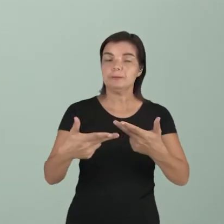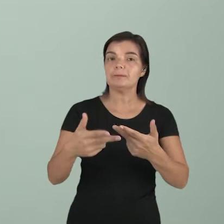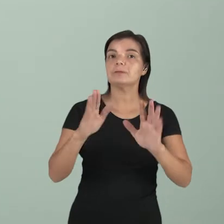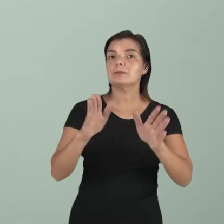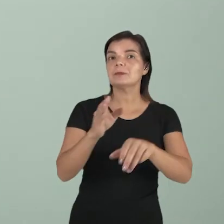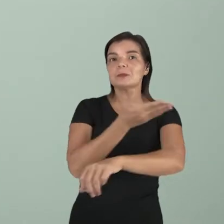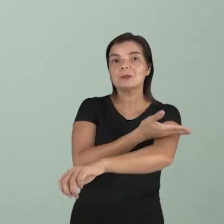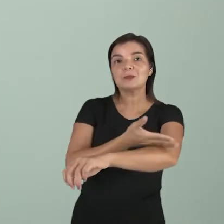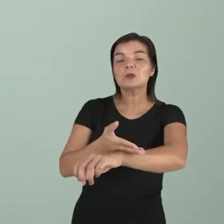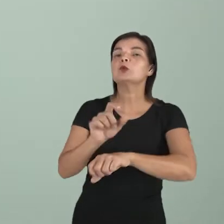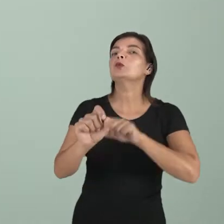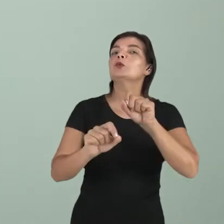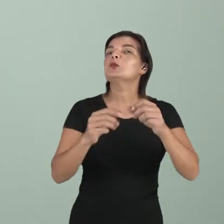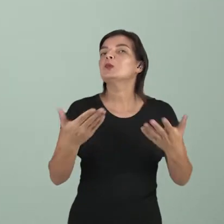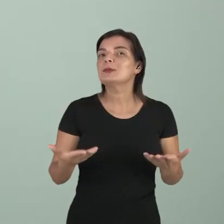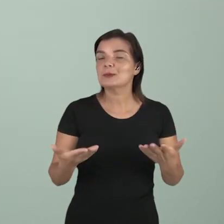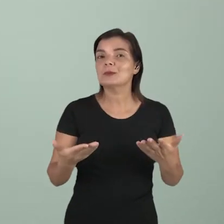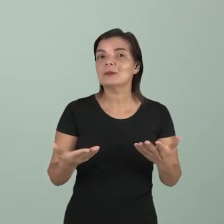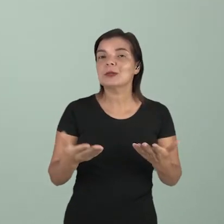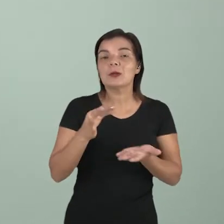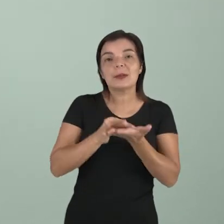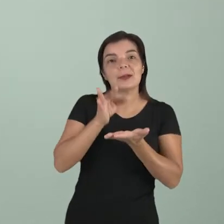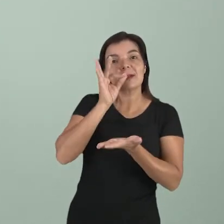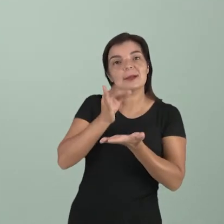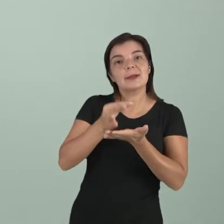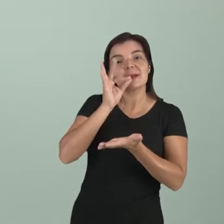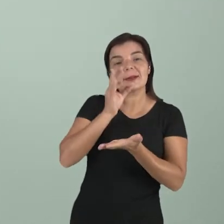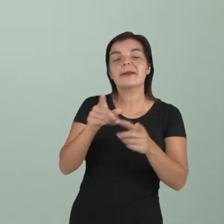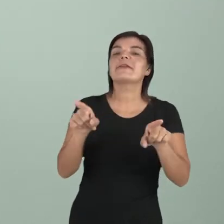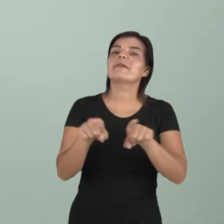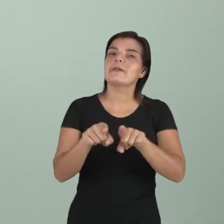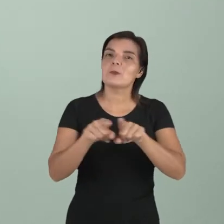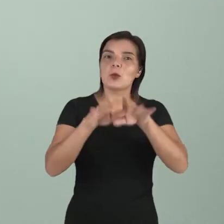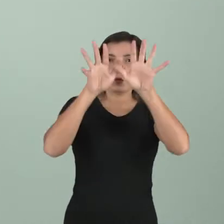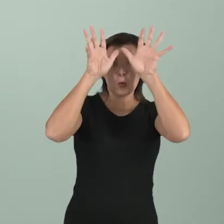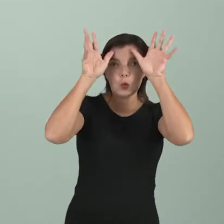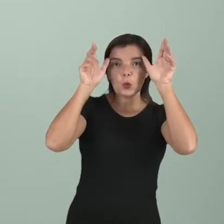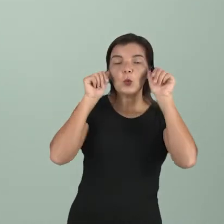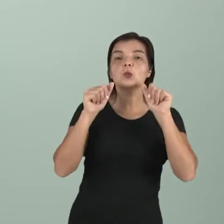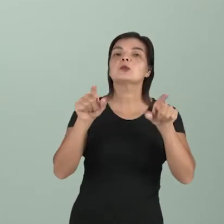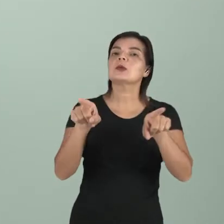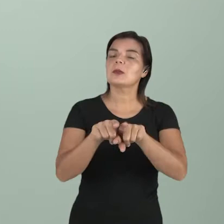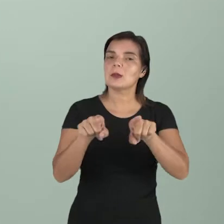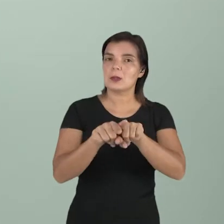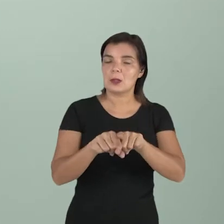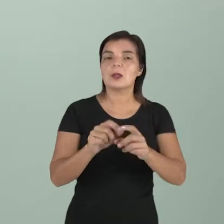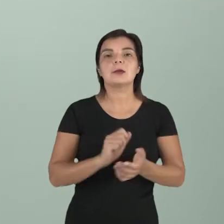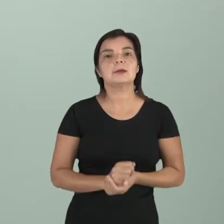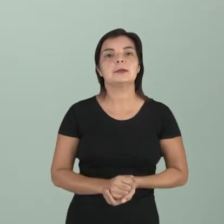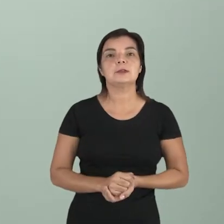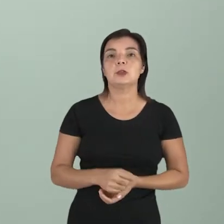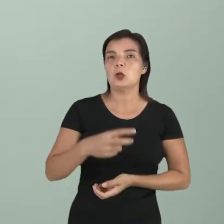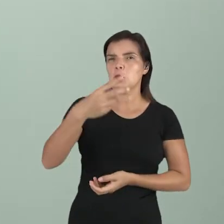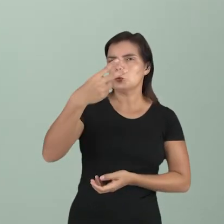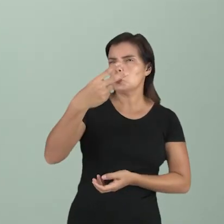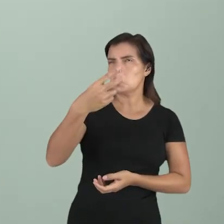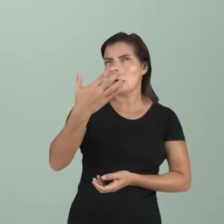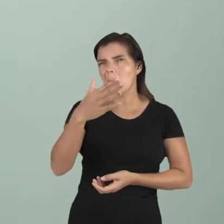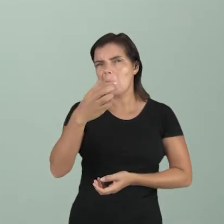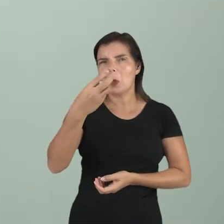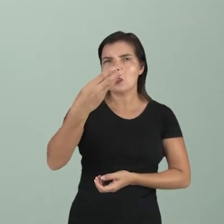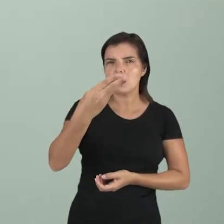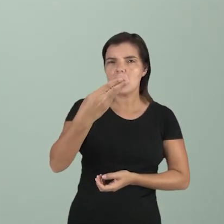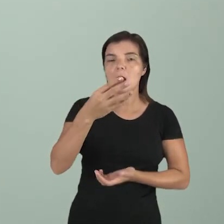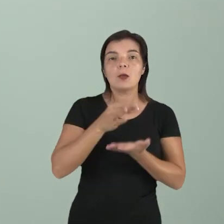que no Sul, por exemplo, aqui no Acre, vamos colocar aqui regional, né, a cultura regional. Aqui nós não temos a cultura